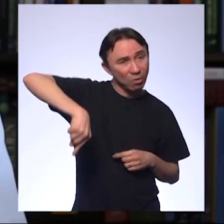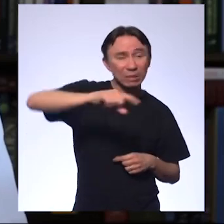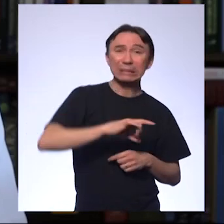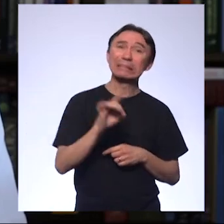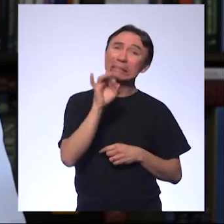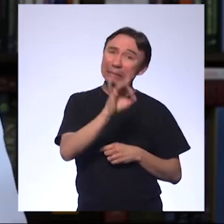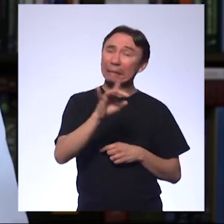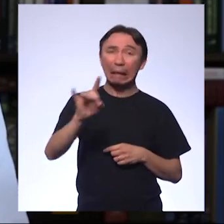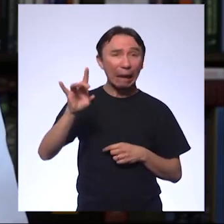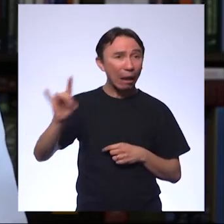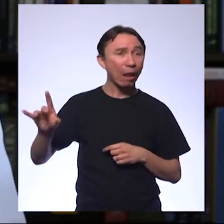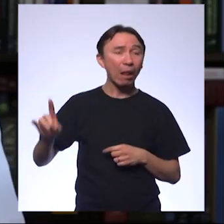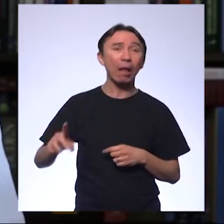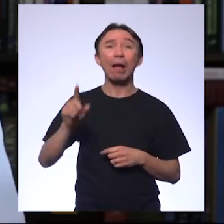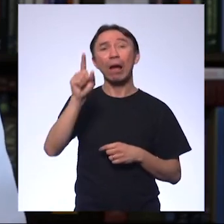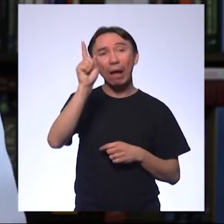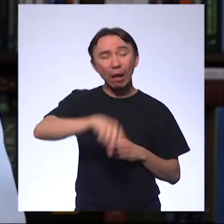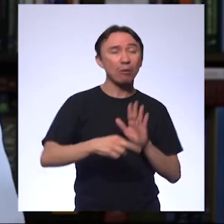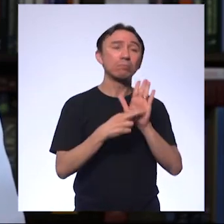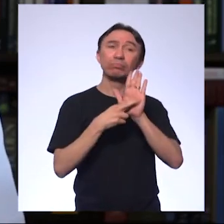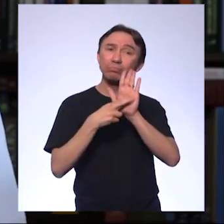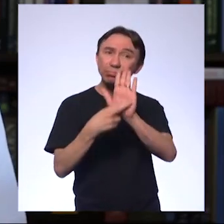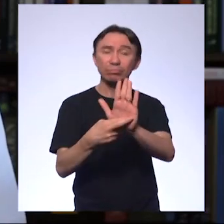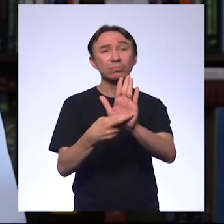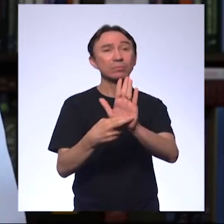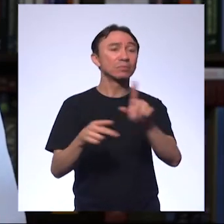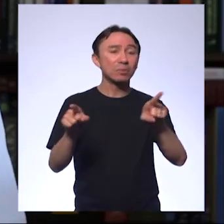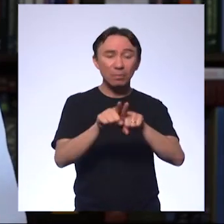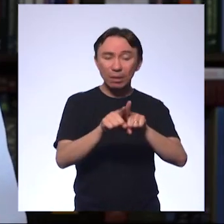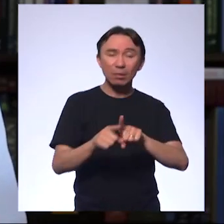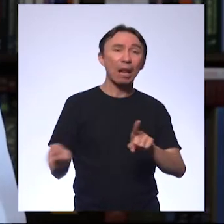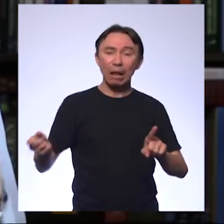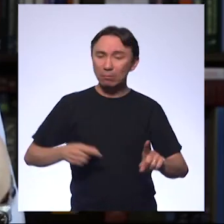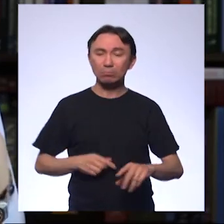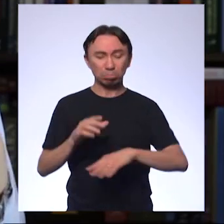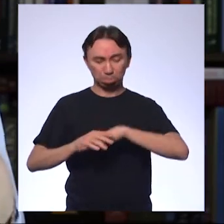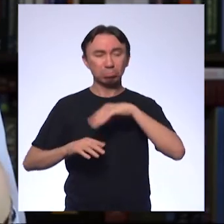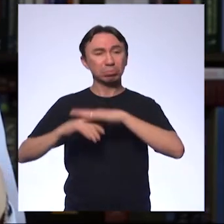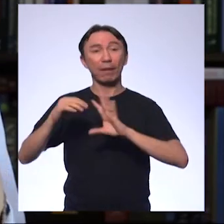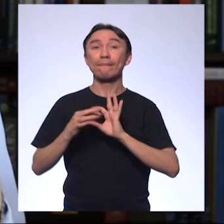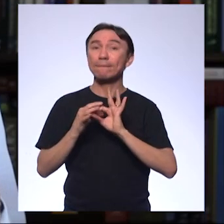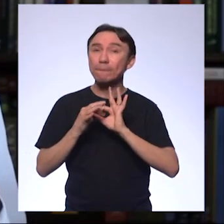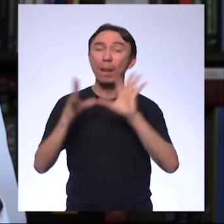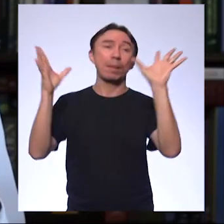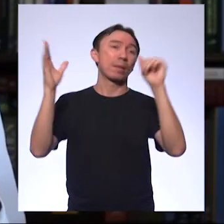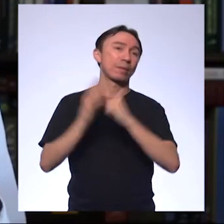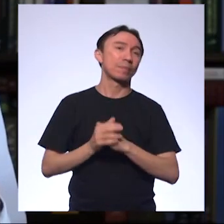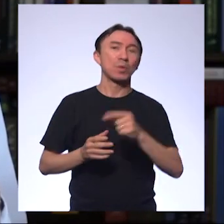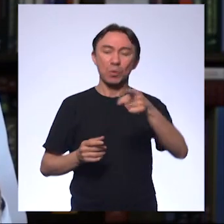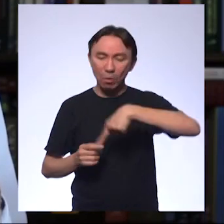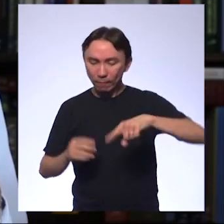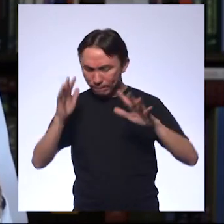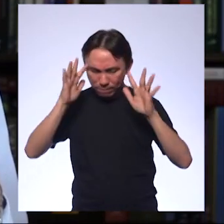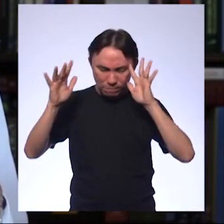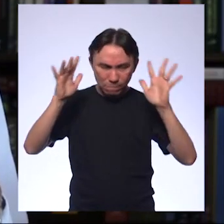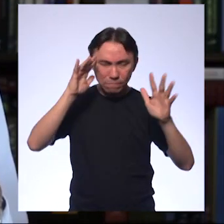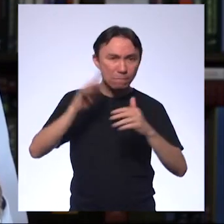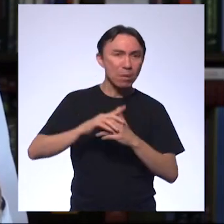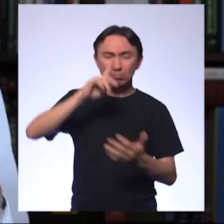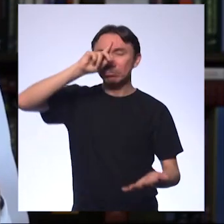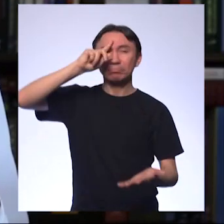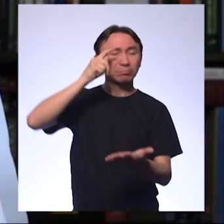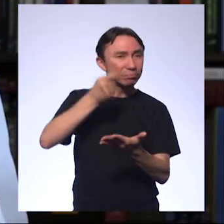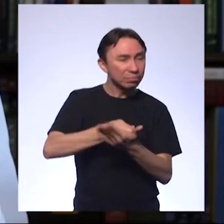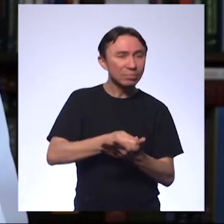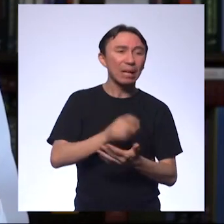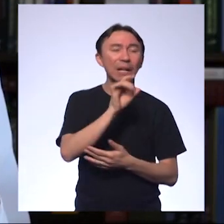lance de cada vez representa também um ato de liberdade. Nós refletimos e escolhemos cada